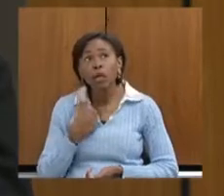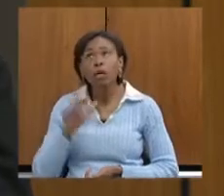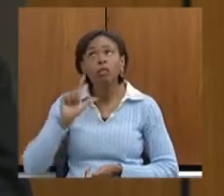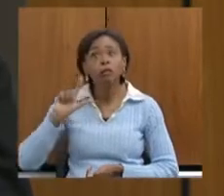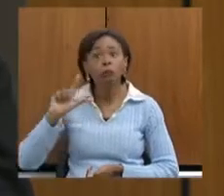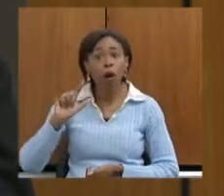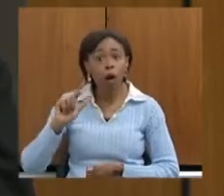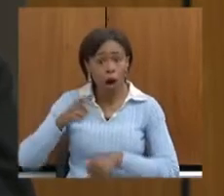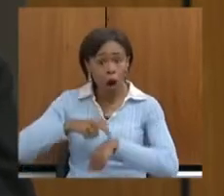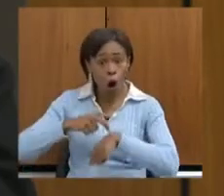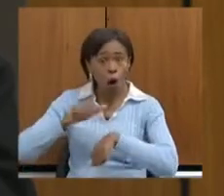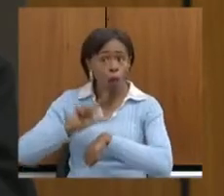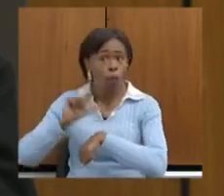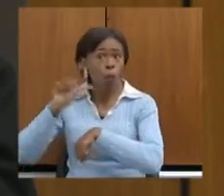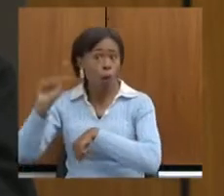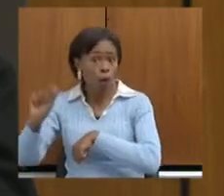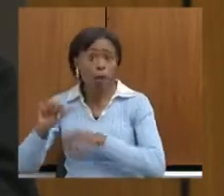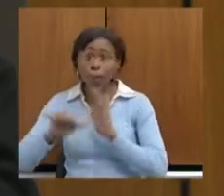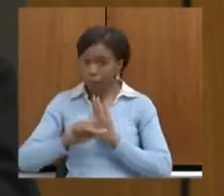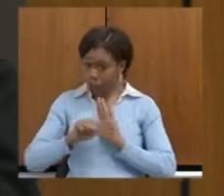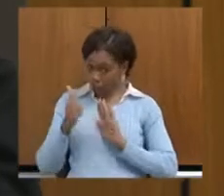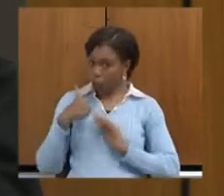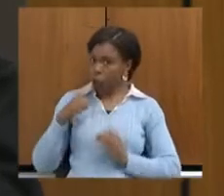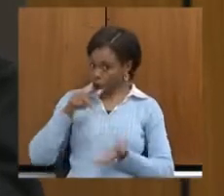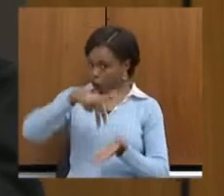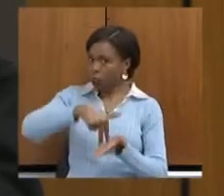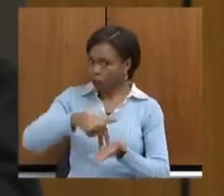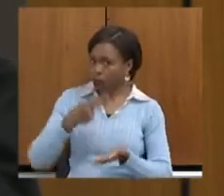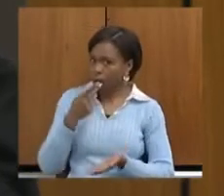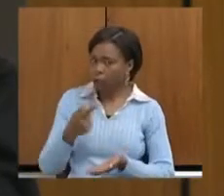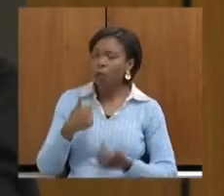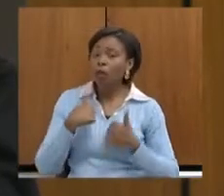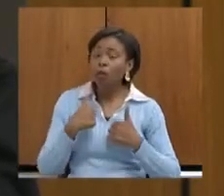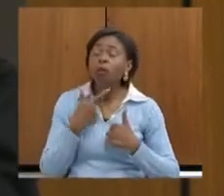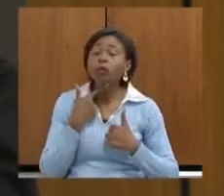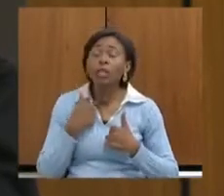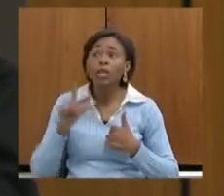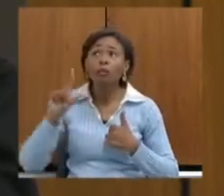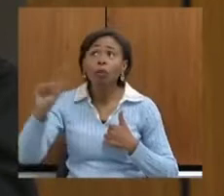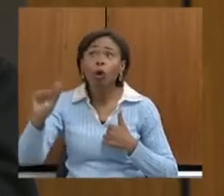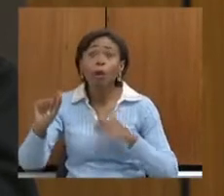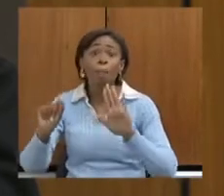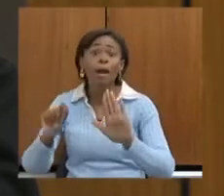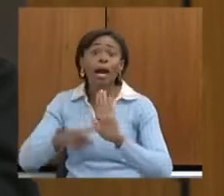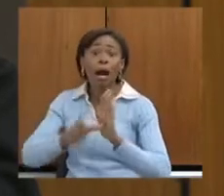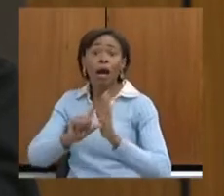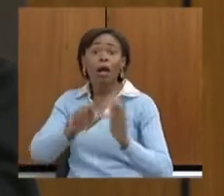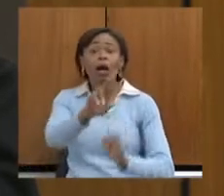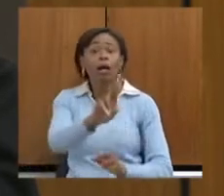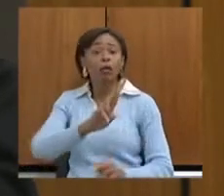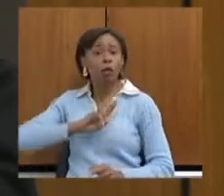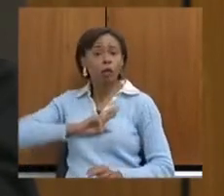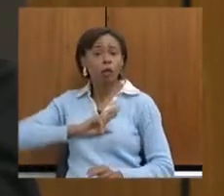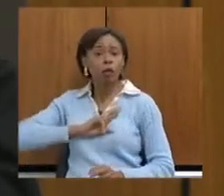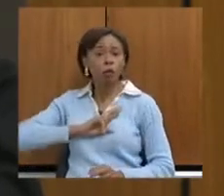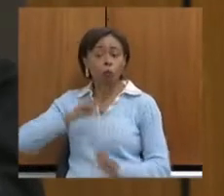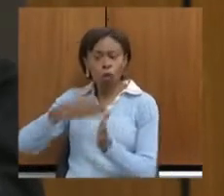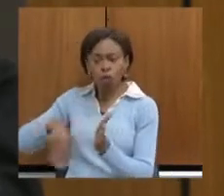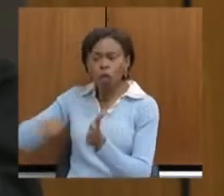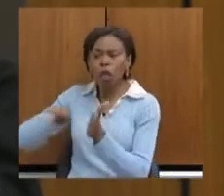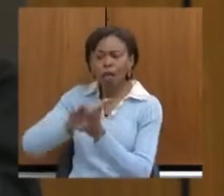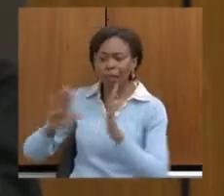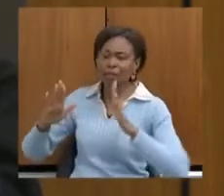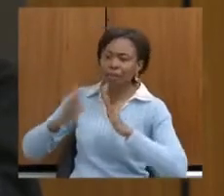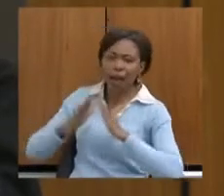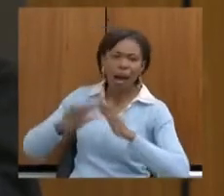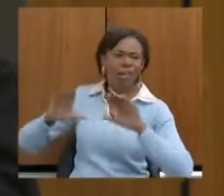primeira vez que eu estou aqui falando aqui eu queria sair daqui hoje com a resposta para mim chegar em casa ou lá